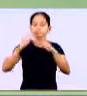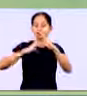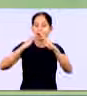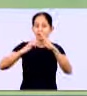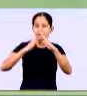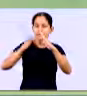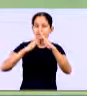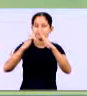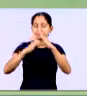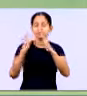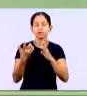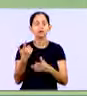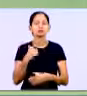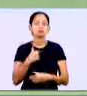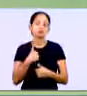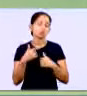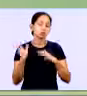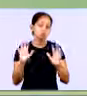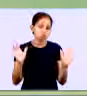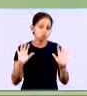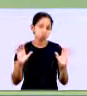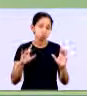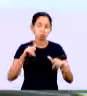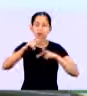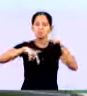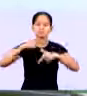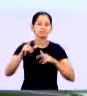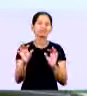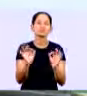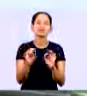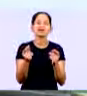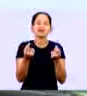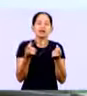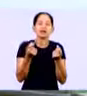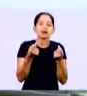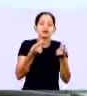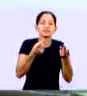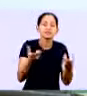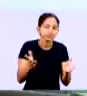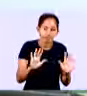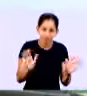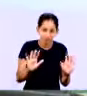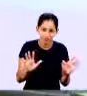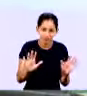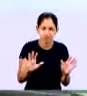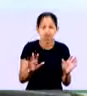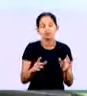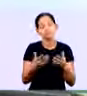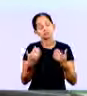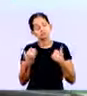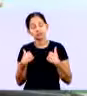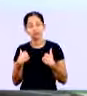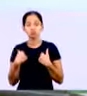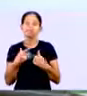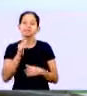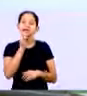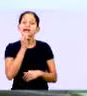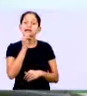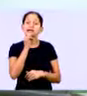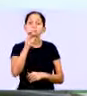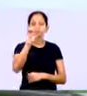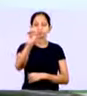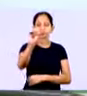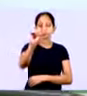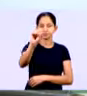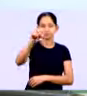vamos colocar que eu não sou uma empresa, que a minha empresa não é comercial. Logo, eu vou ter que organizar, eu sou uma ONG, por exemplo, eu vou ter